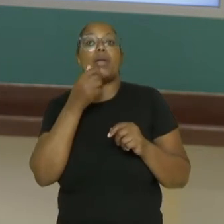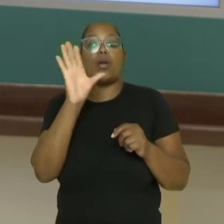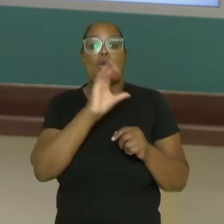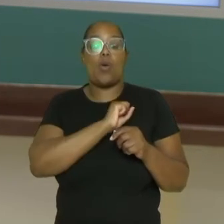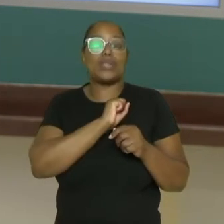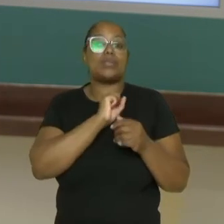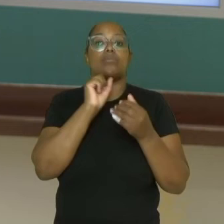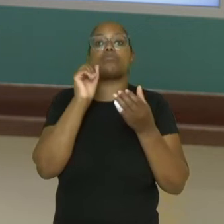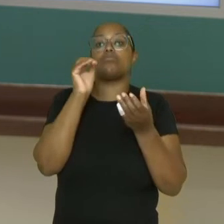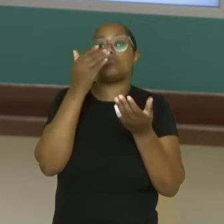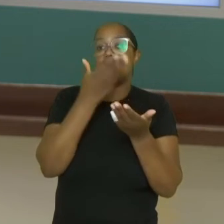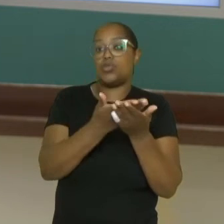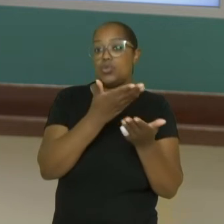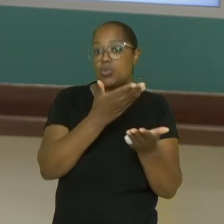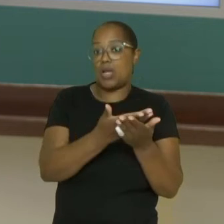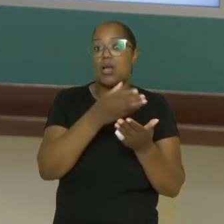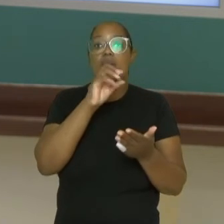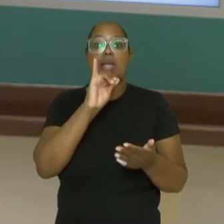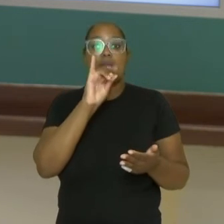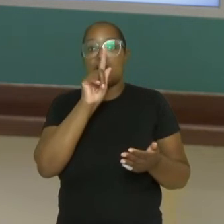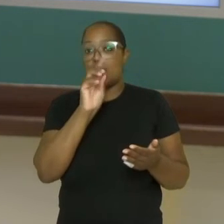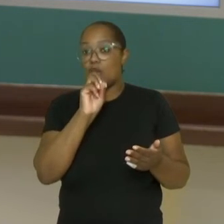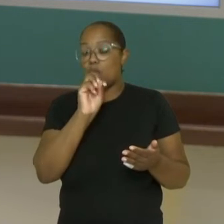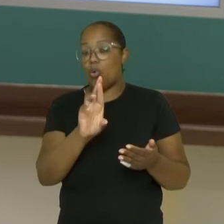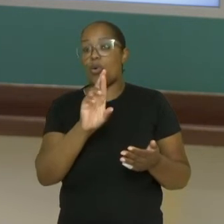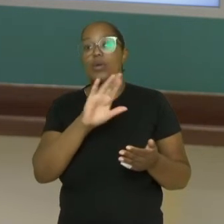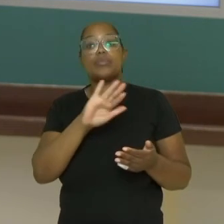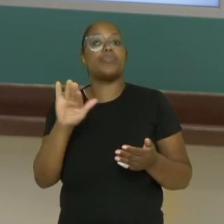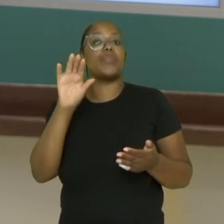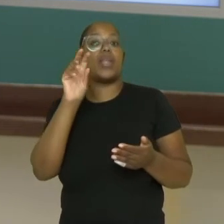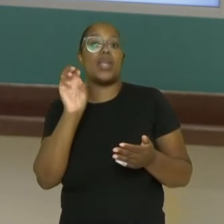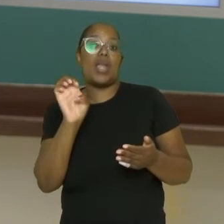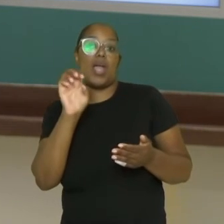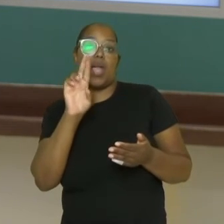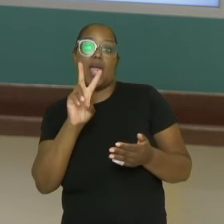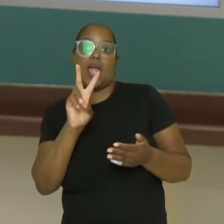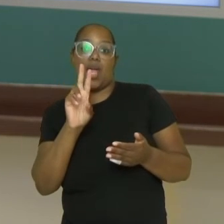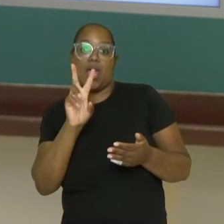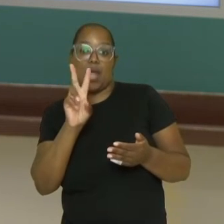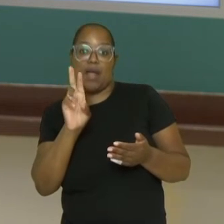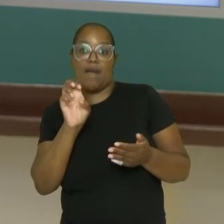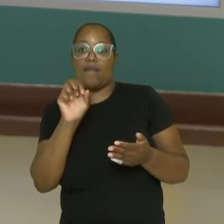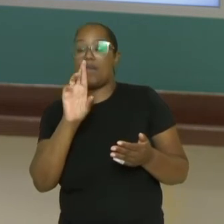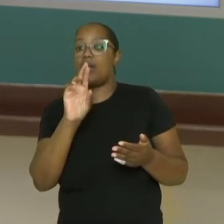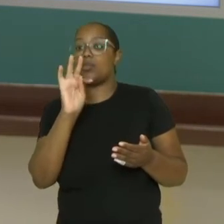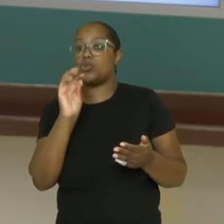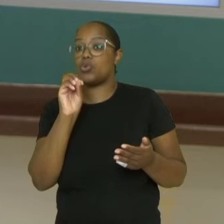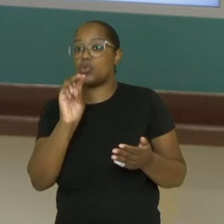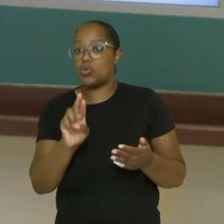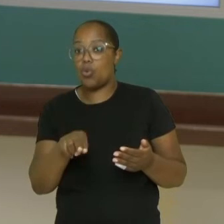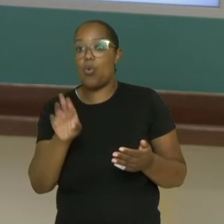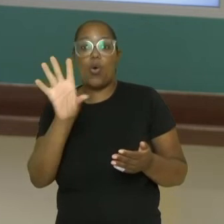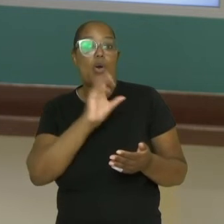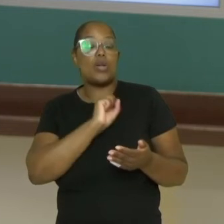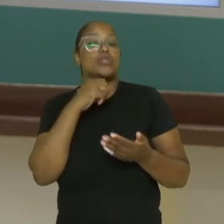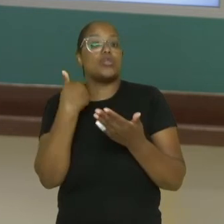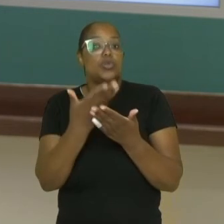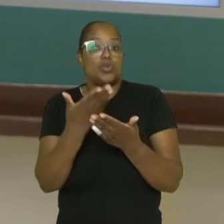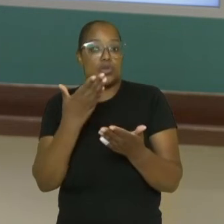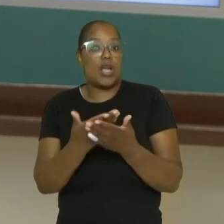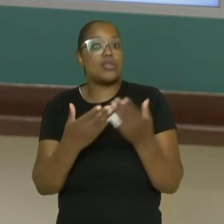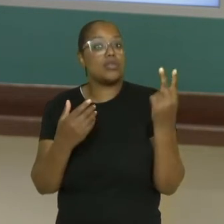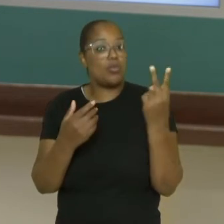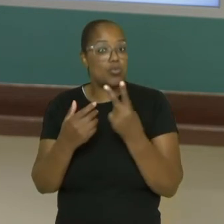estudar? Igor e Everton. Igor representa um núcleo, Everton representa outro núcleo, portanto,